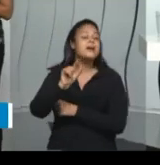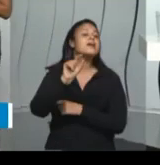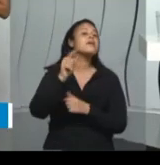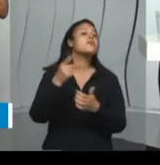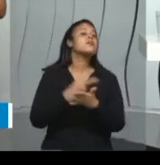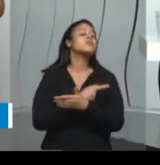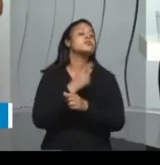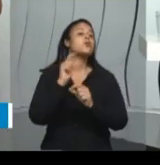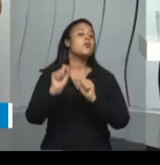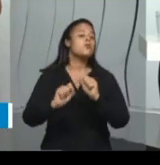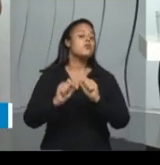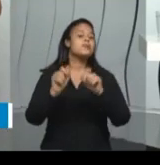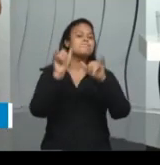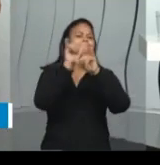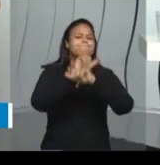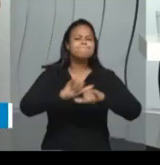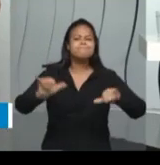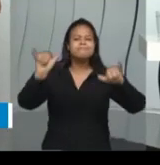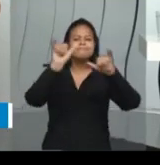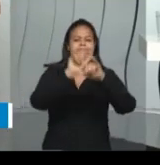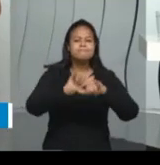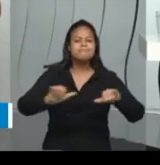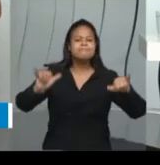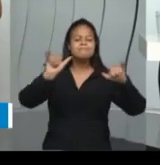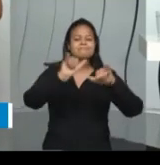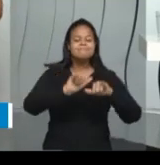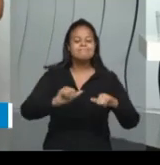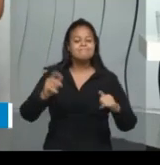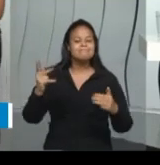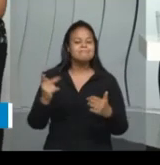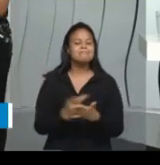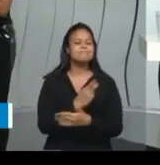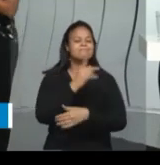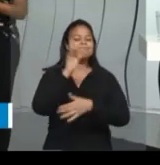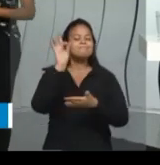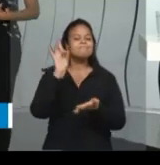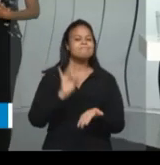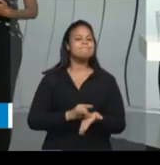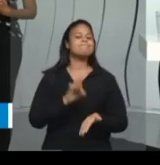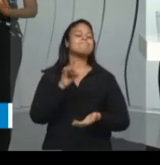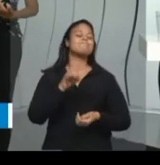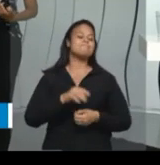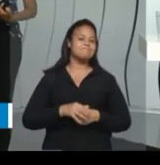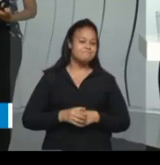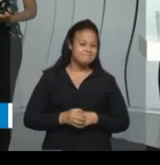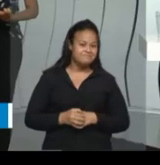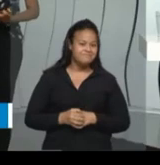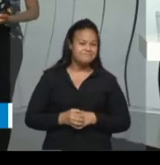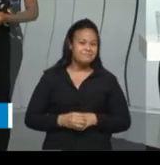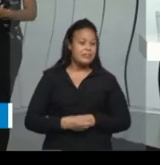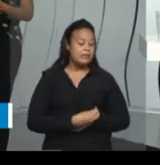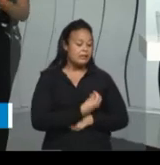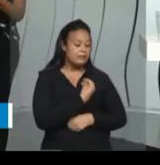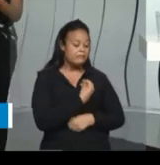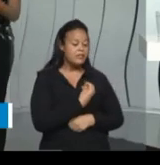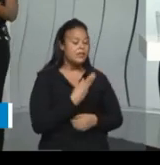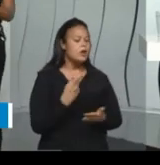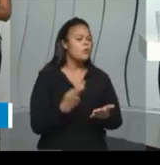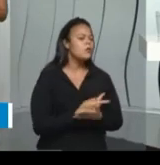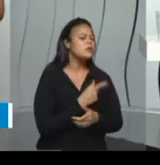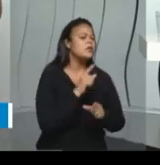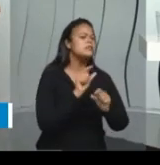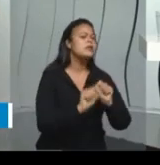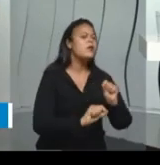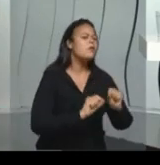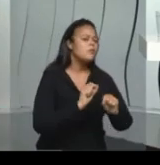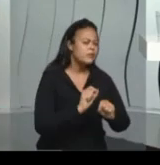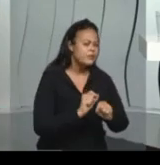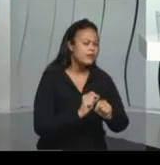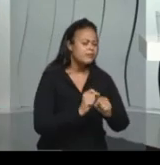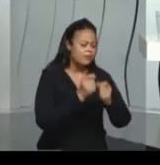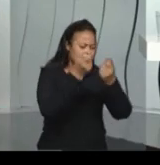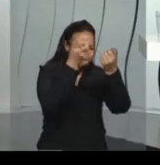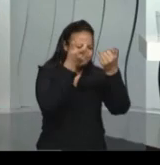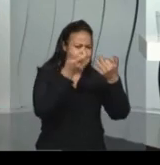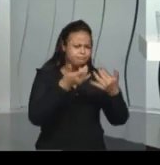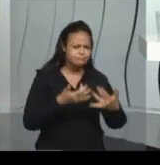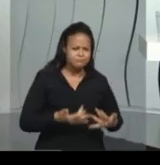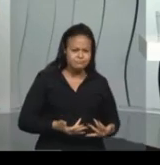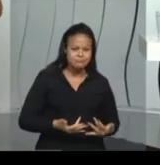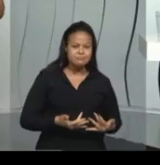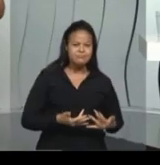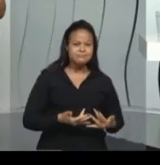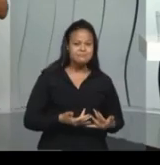narrar um acontecimento marcante da sua vida. Aqui no caso nós temos a